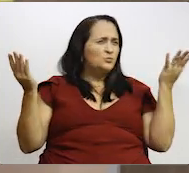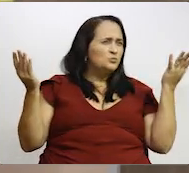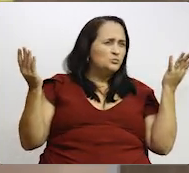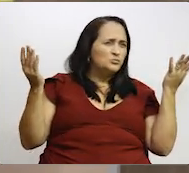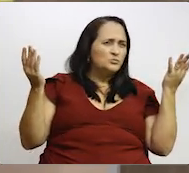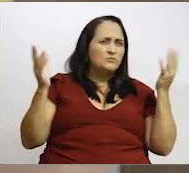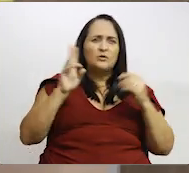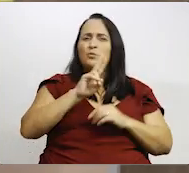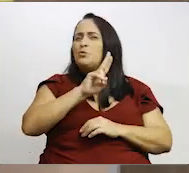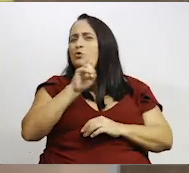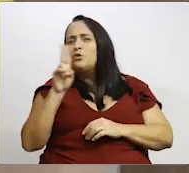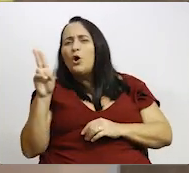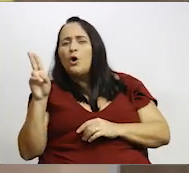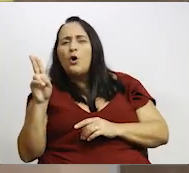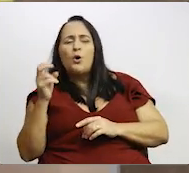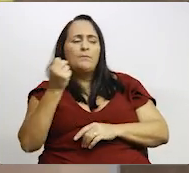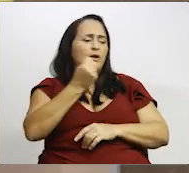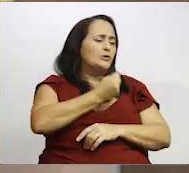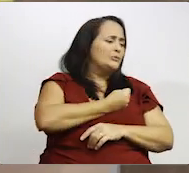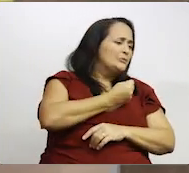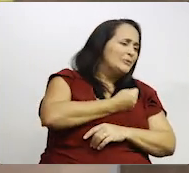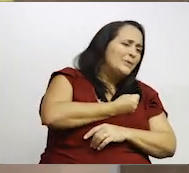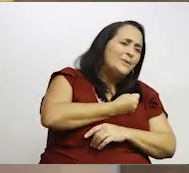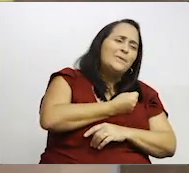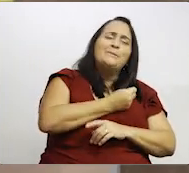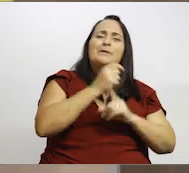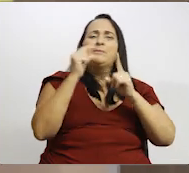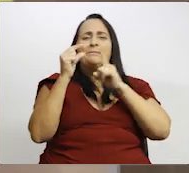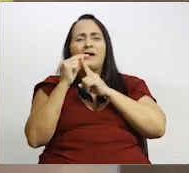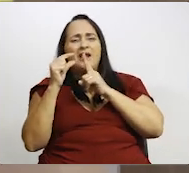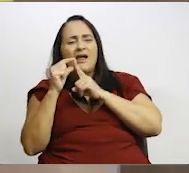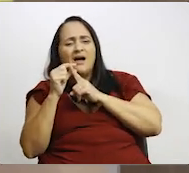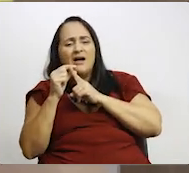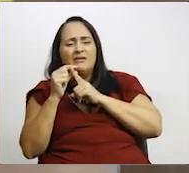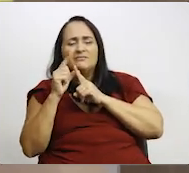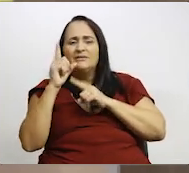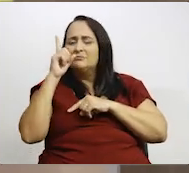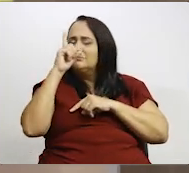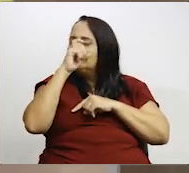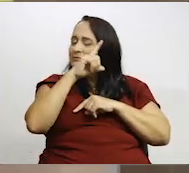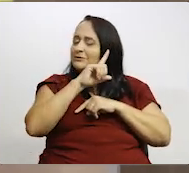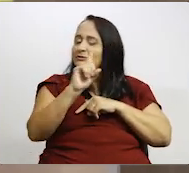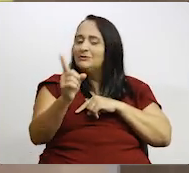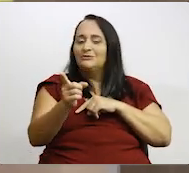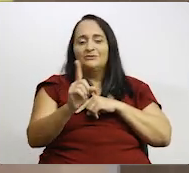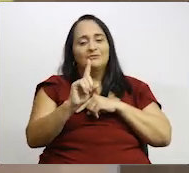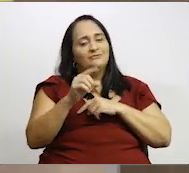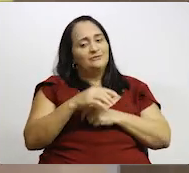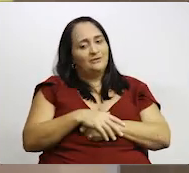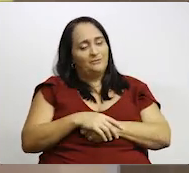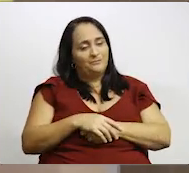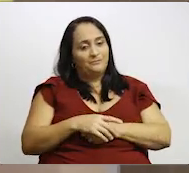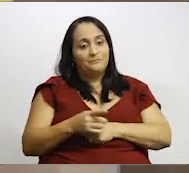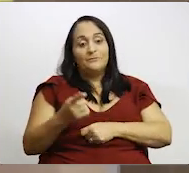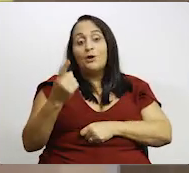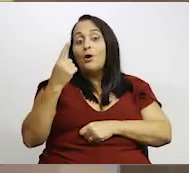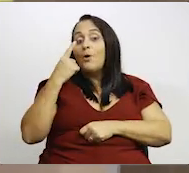iguais. Numerador, dividendo, denominador, divisor. Mas não é difícil,